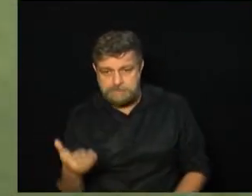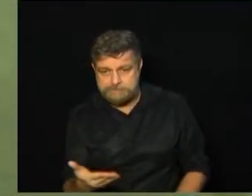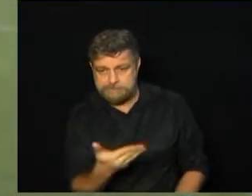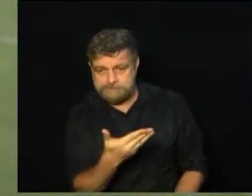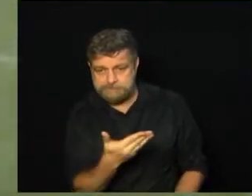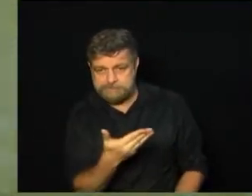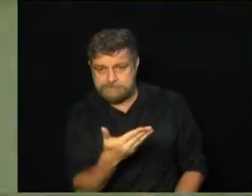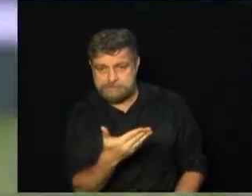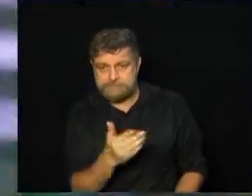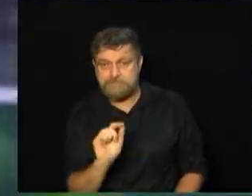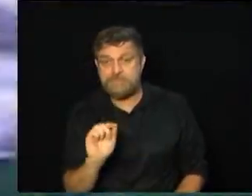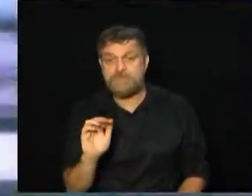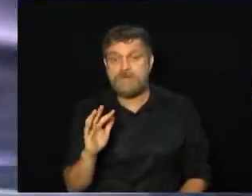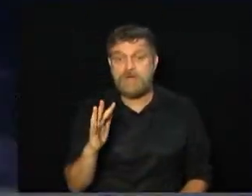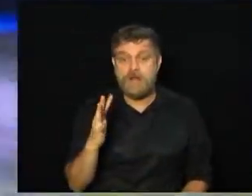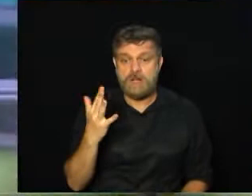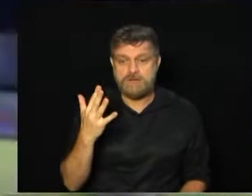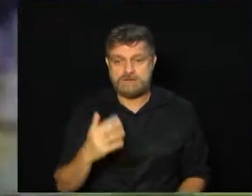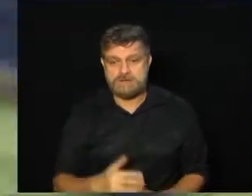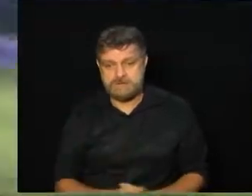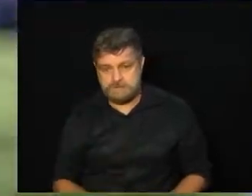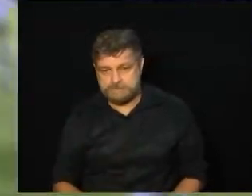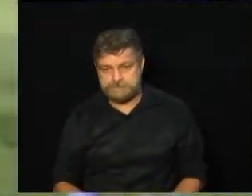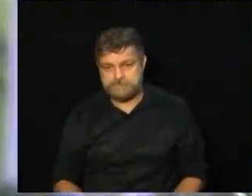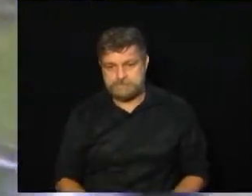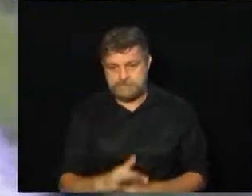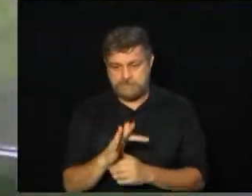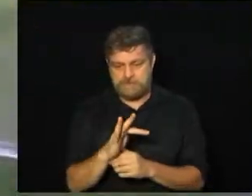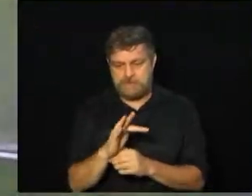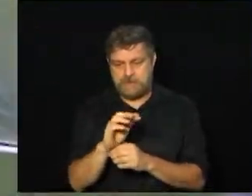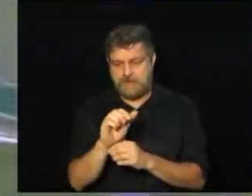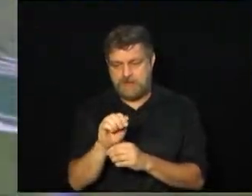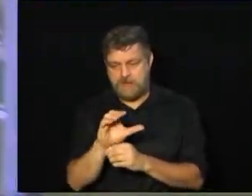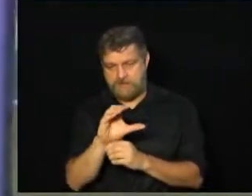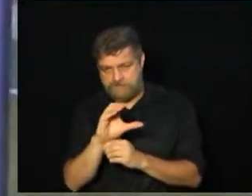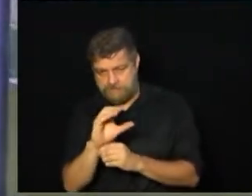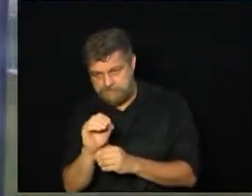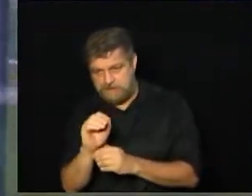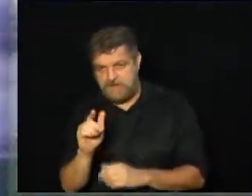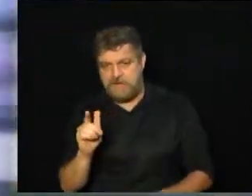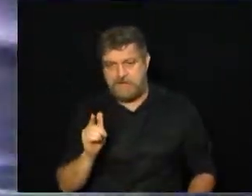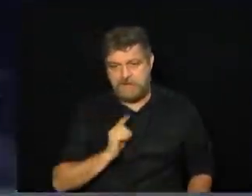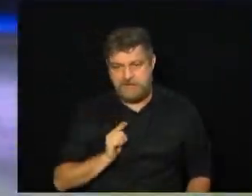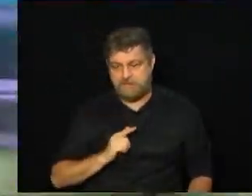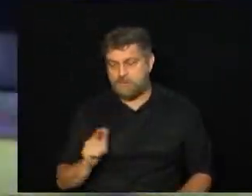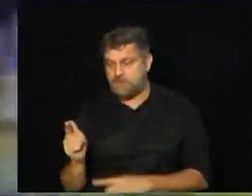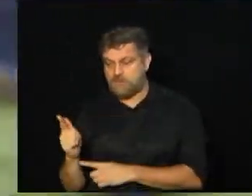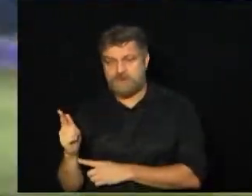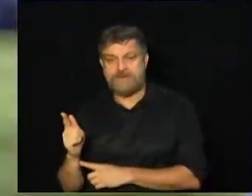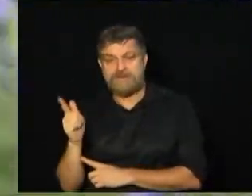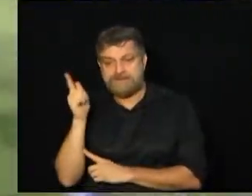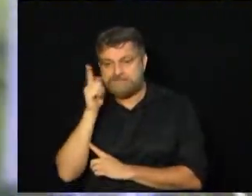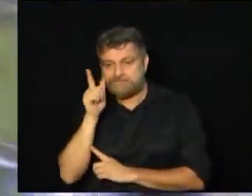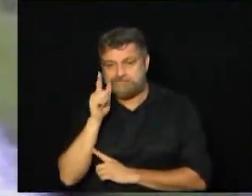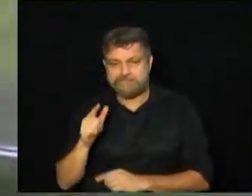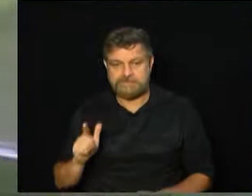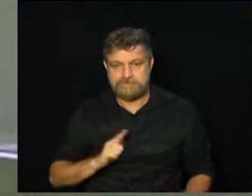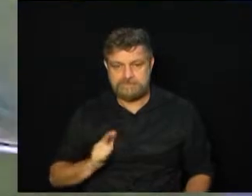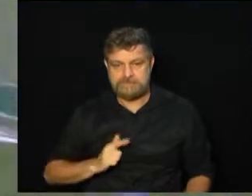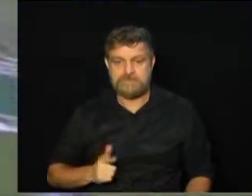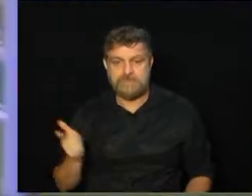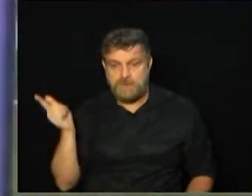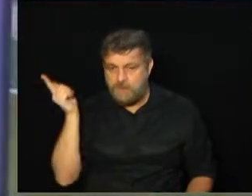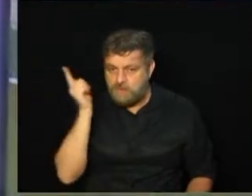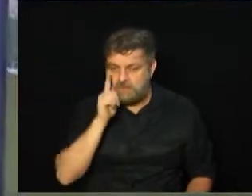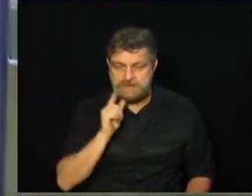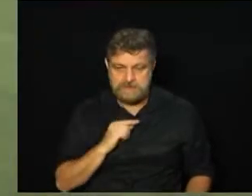Rafael Santos, Fábio Sanches, que atuou nas últimas 5 temporadas no Goiás, subiu na primeira trave